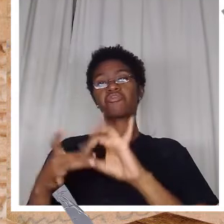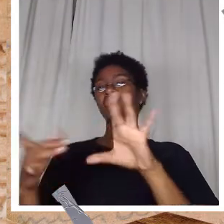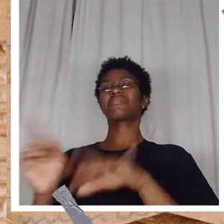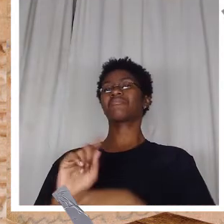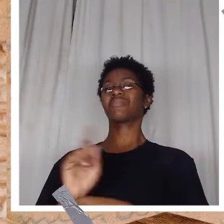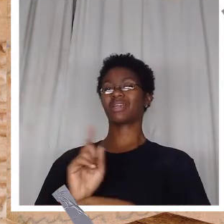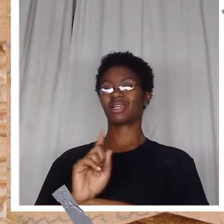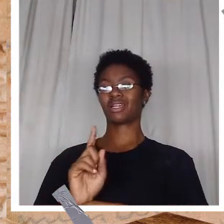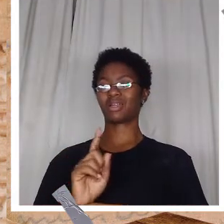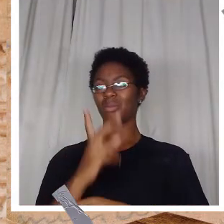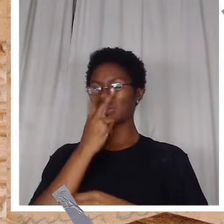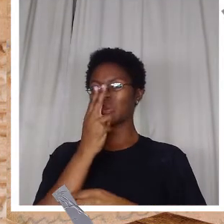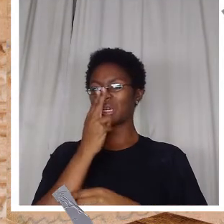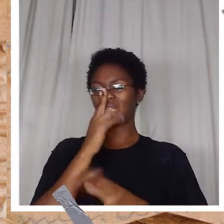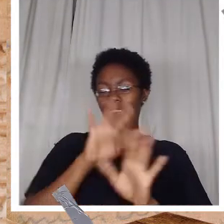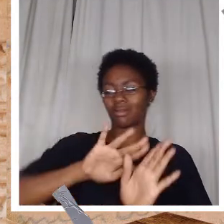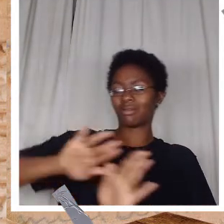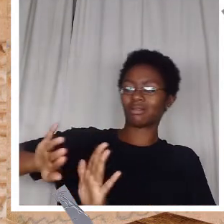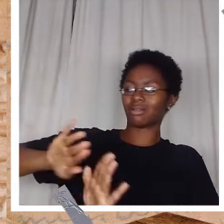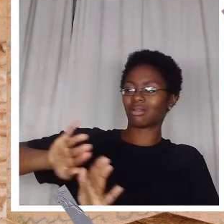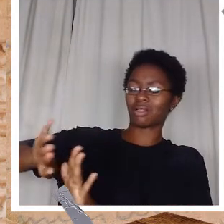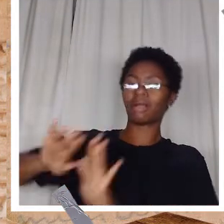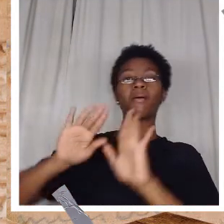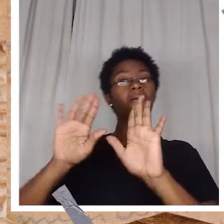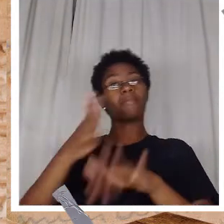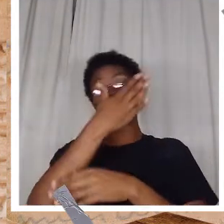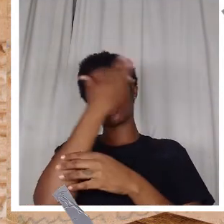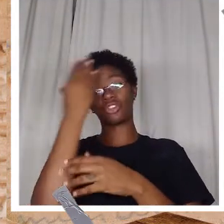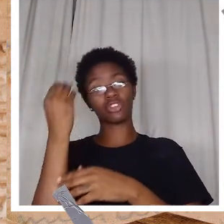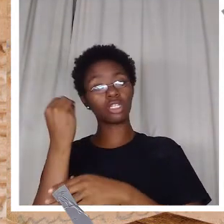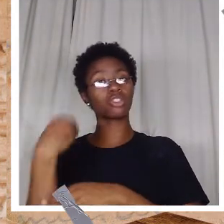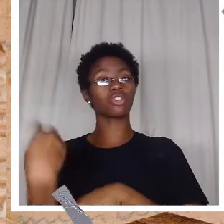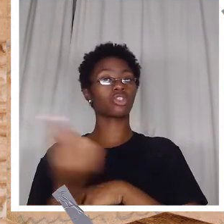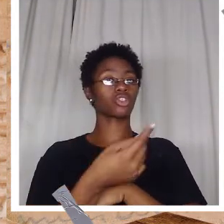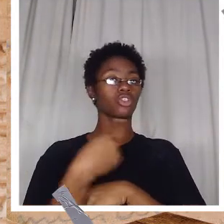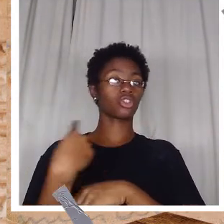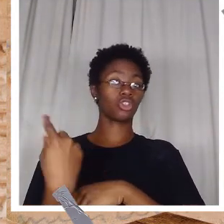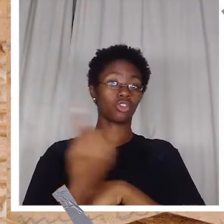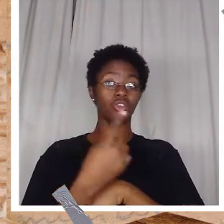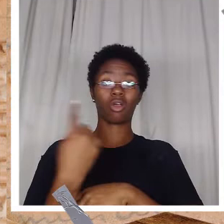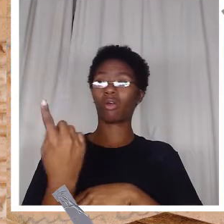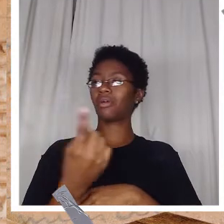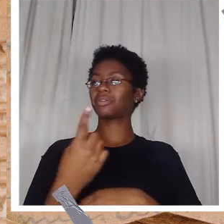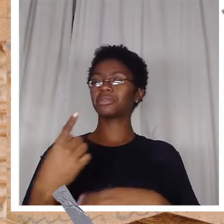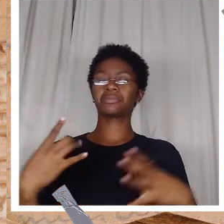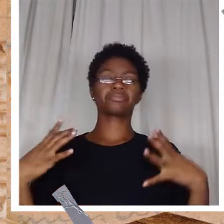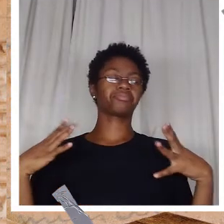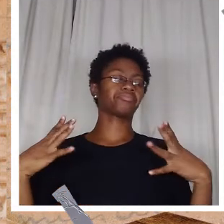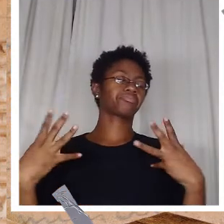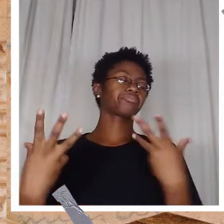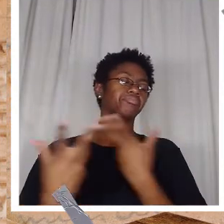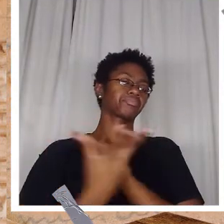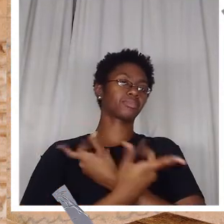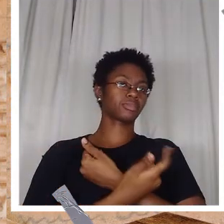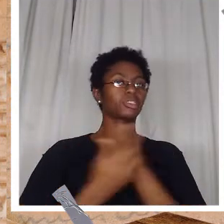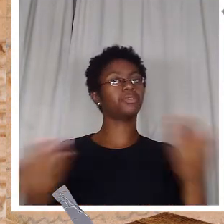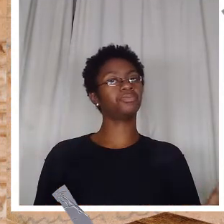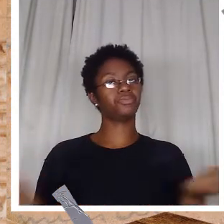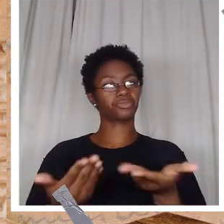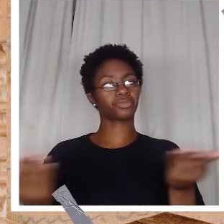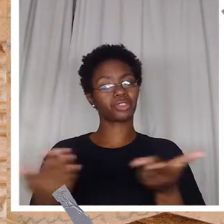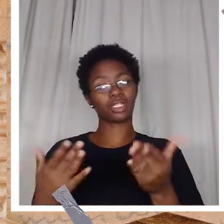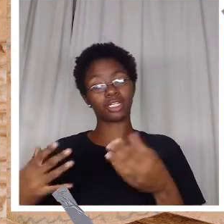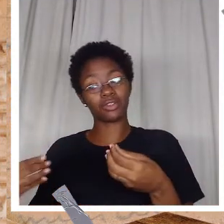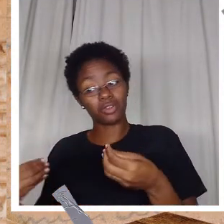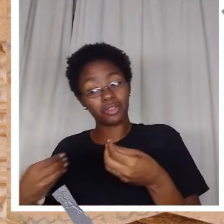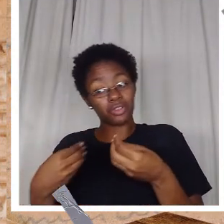gente num cantinho. Só que eles estão esquecendo que esse cantinho nosso é muito rico. E aí agora eles estão vindo para o nosso cantinho, para o